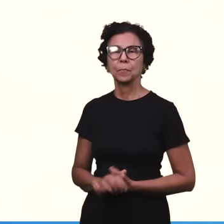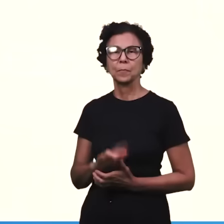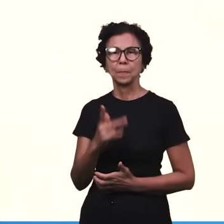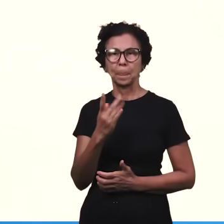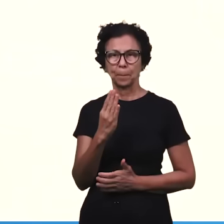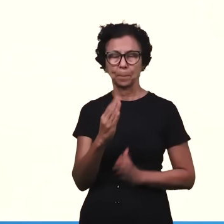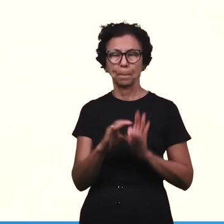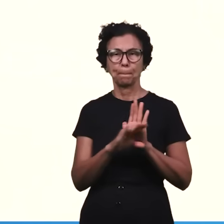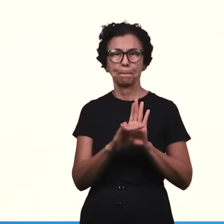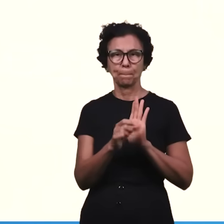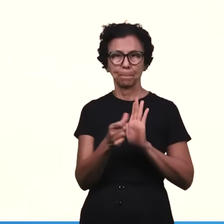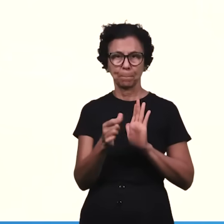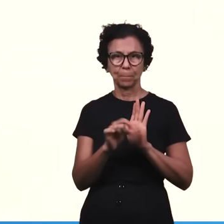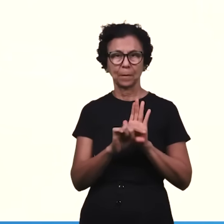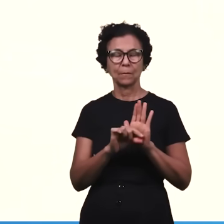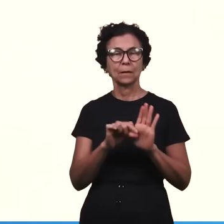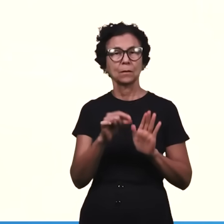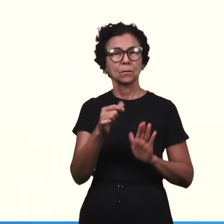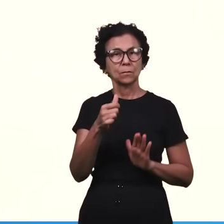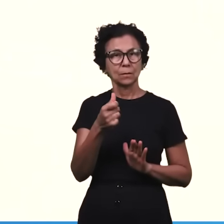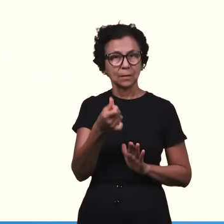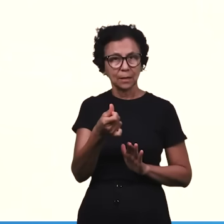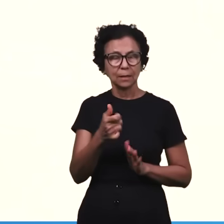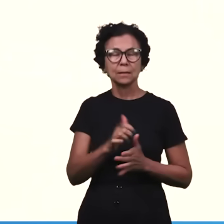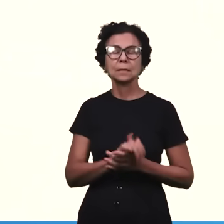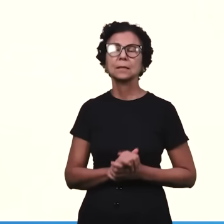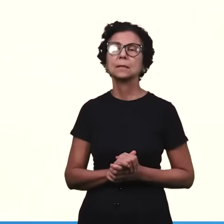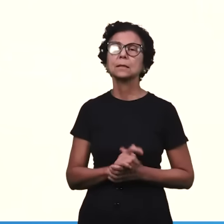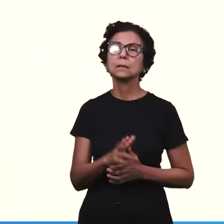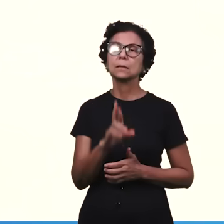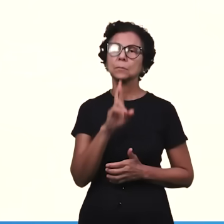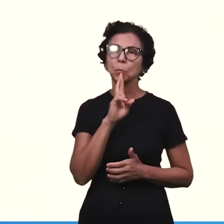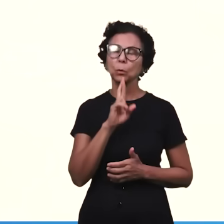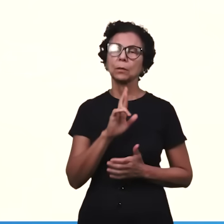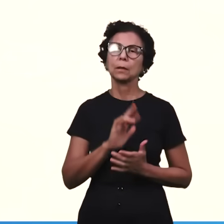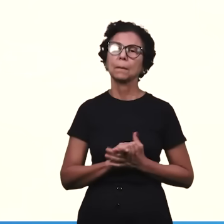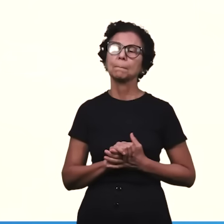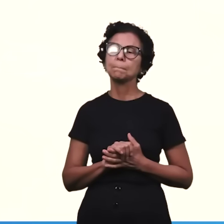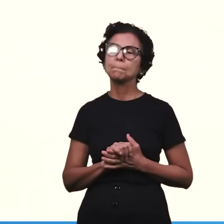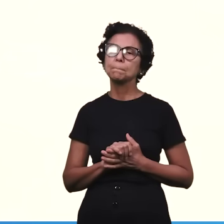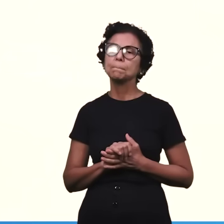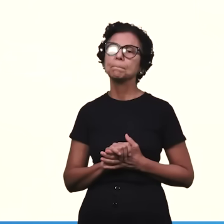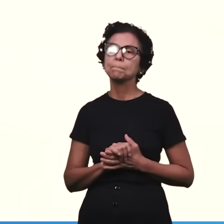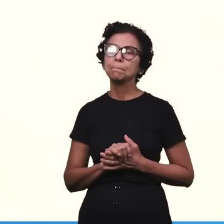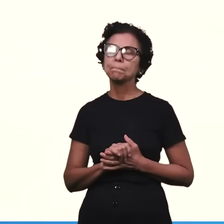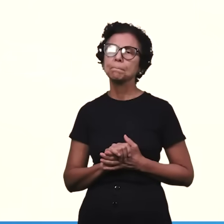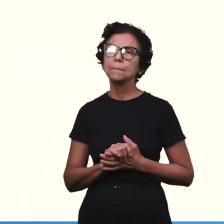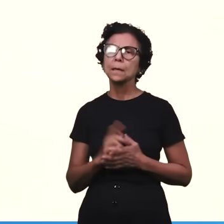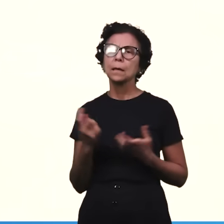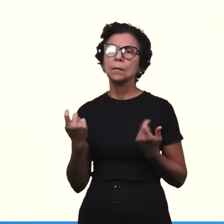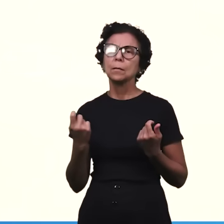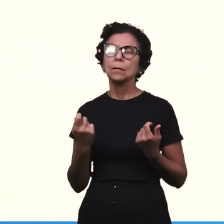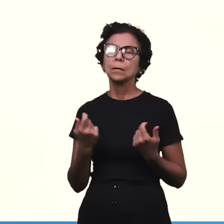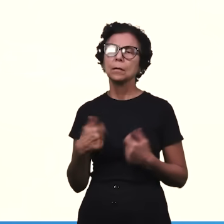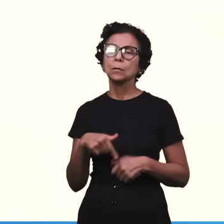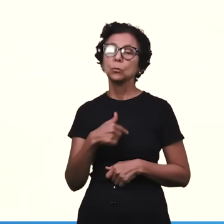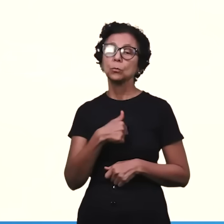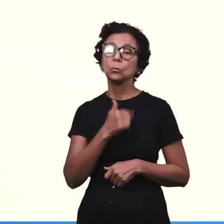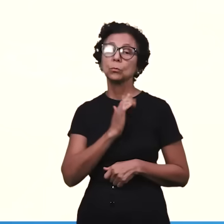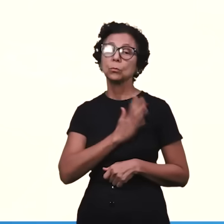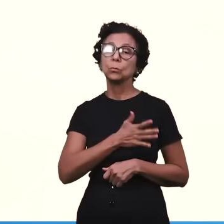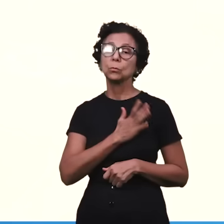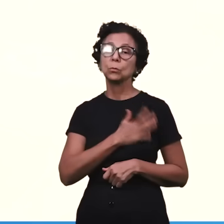Leia Hebreus, capítulo 11, versículo 6, e responda: o que devemos ter em nossos